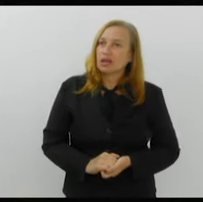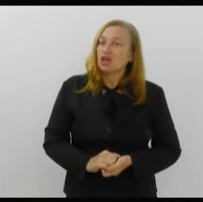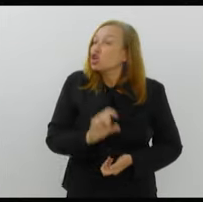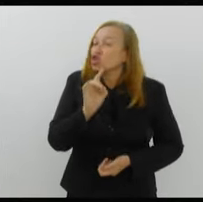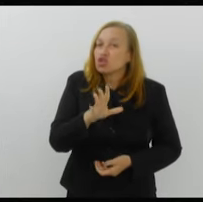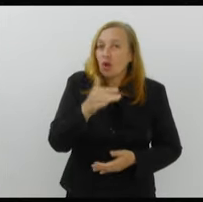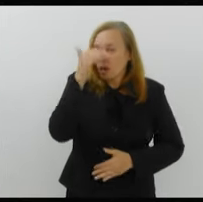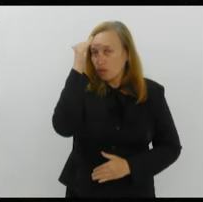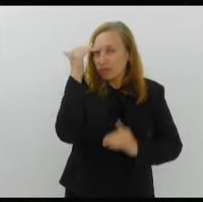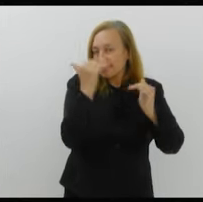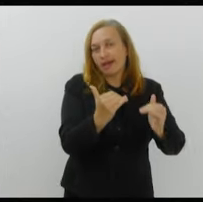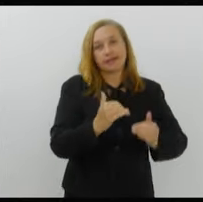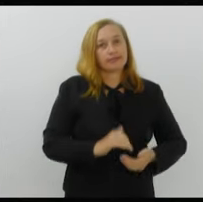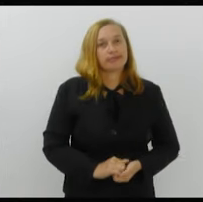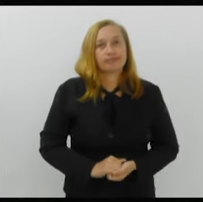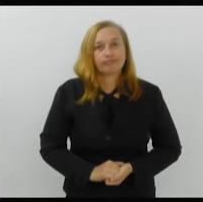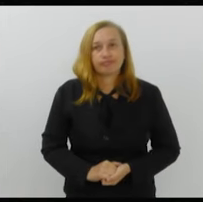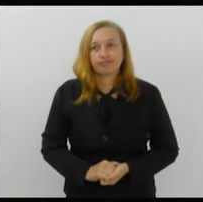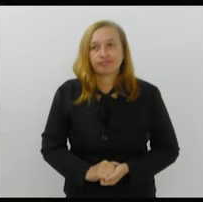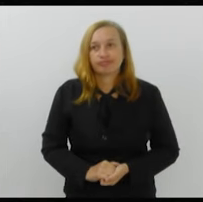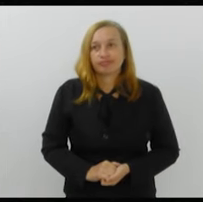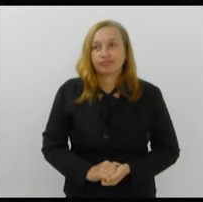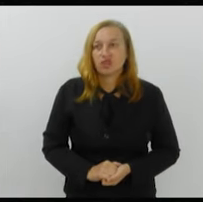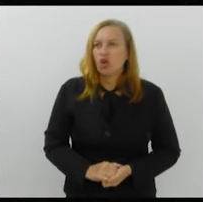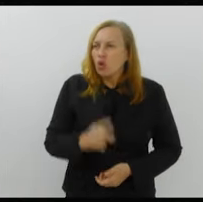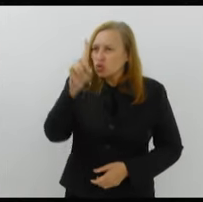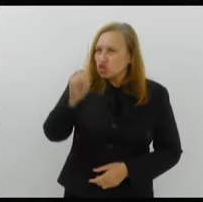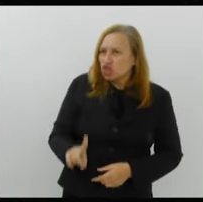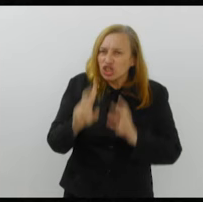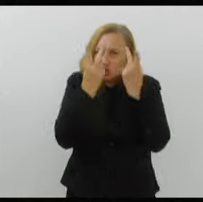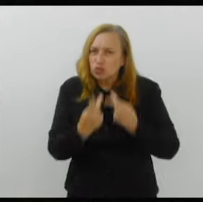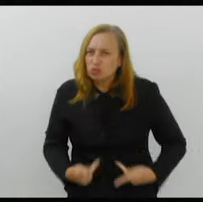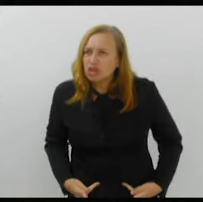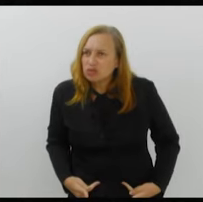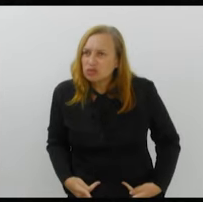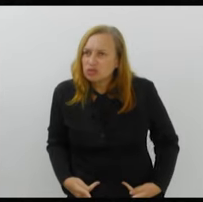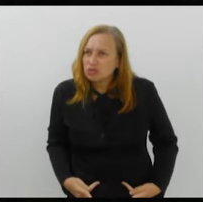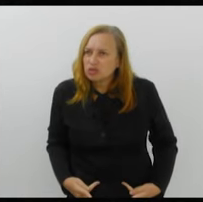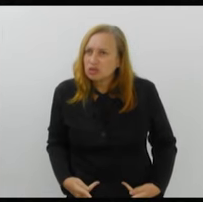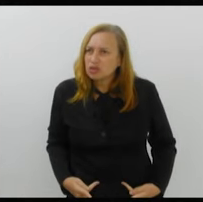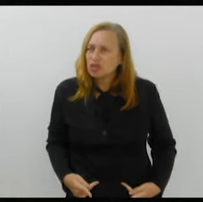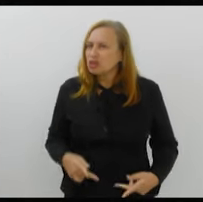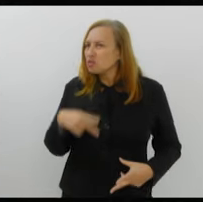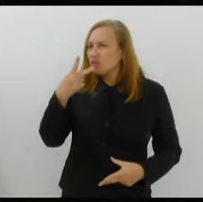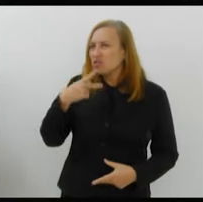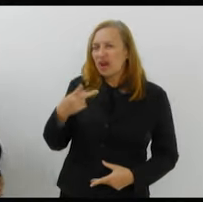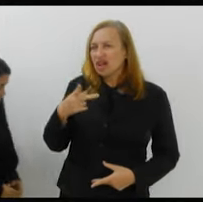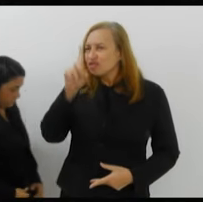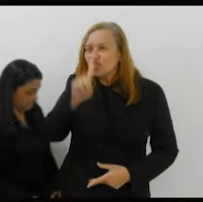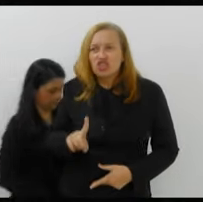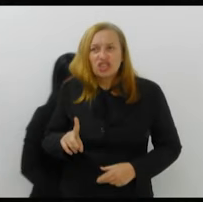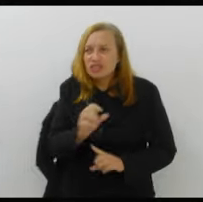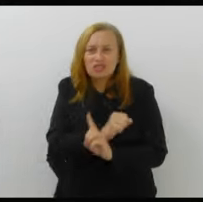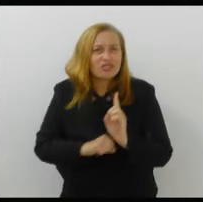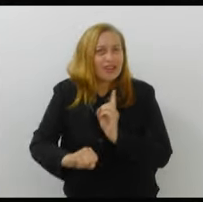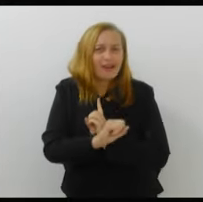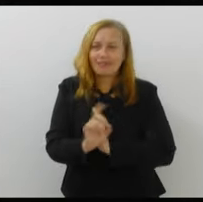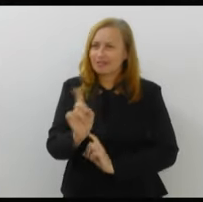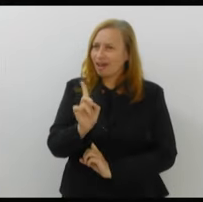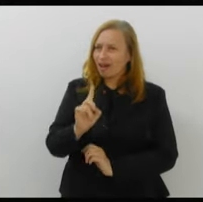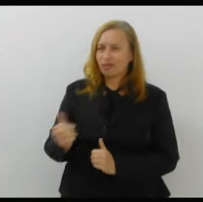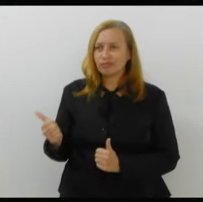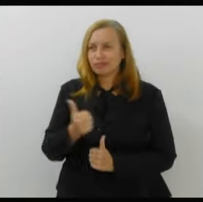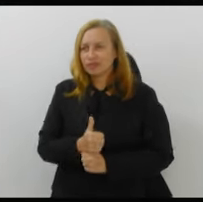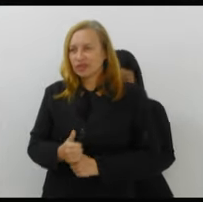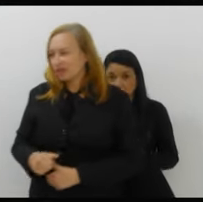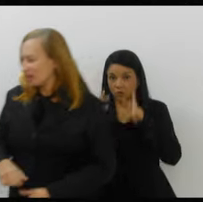eles obedecem. Os direitos humanos não falam do direito da sociedade. Direitos